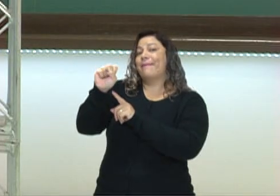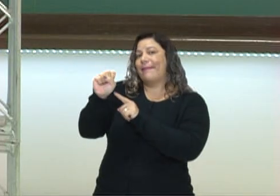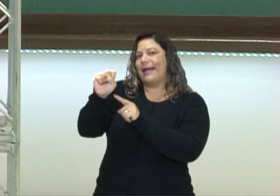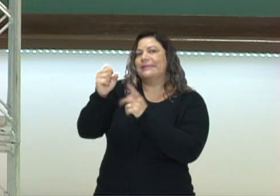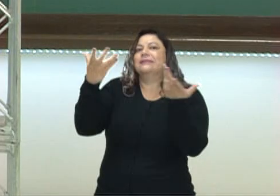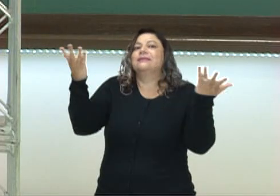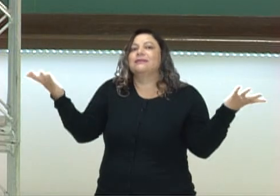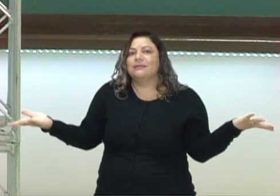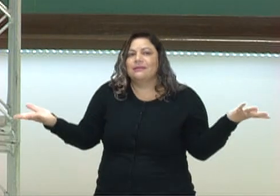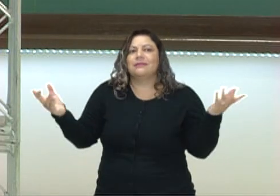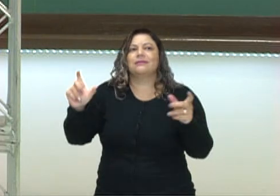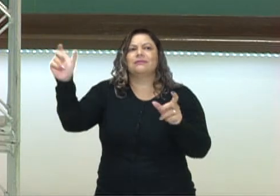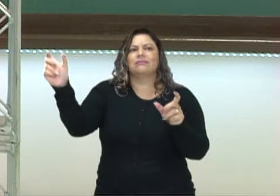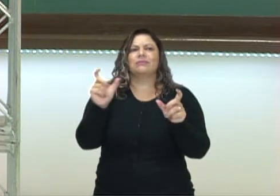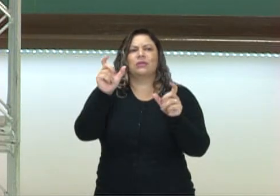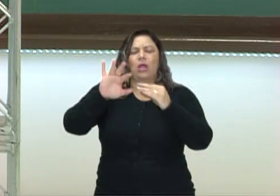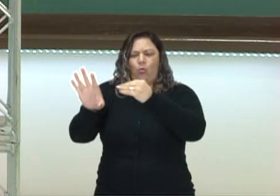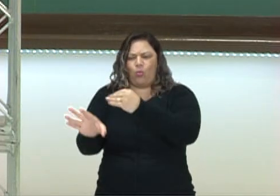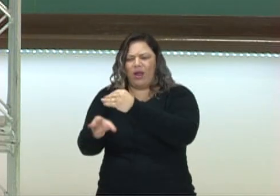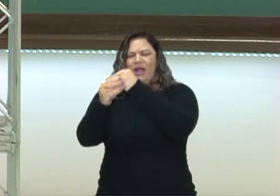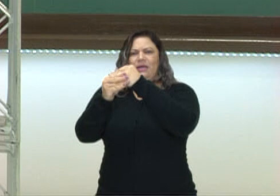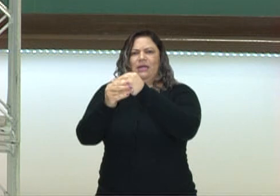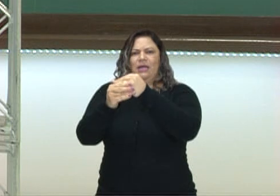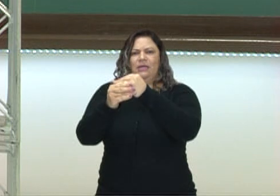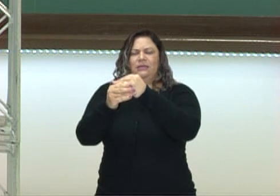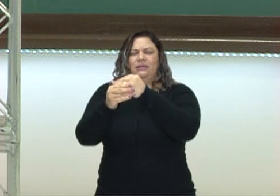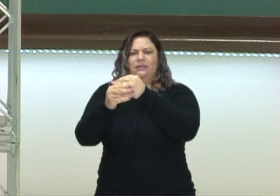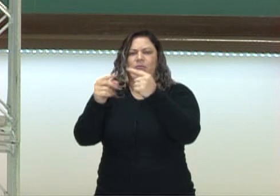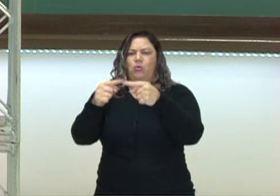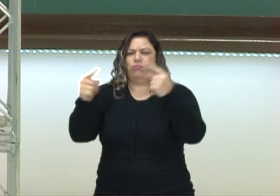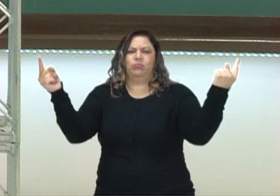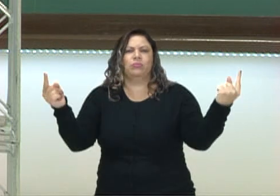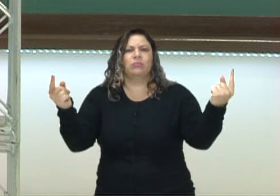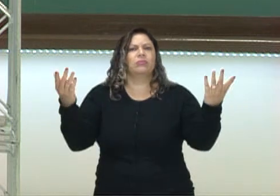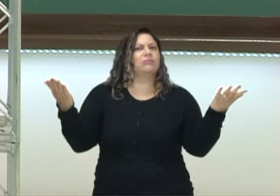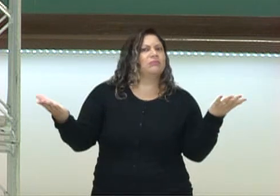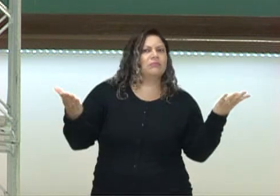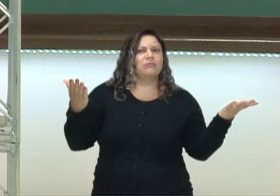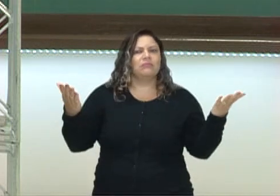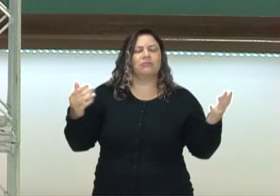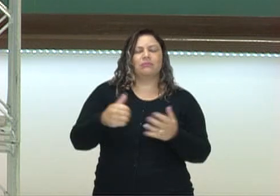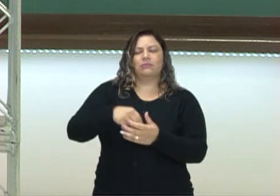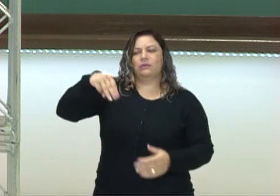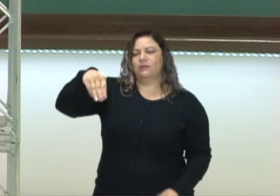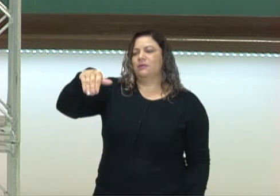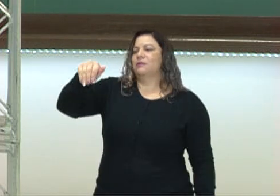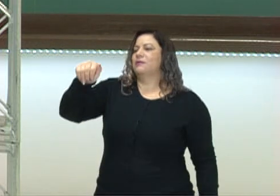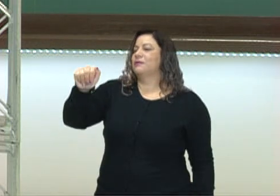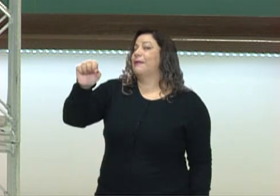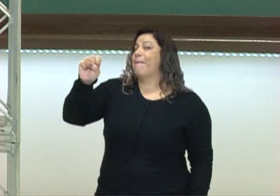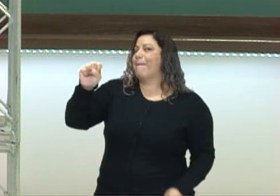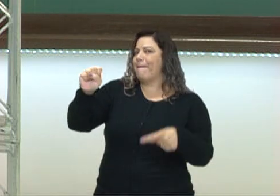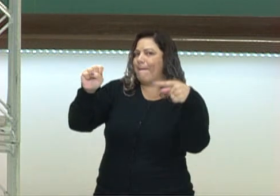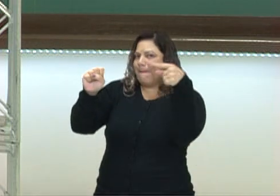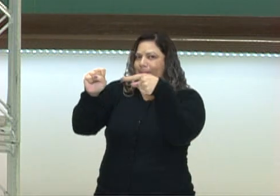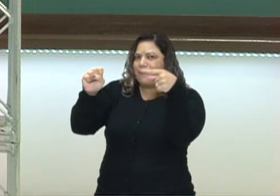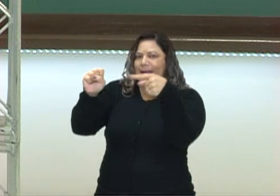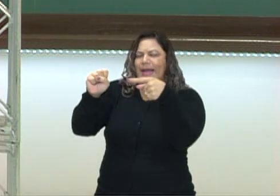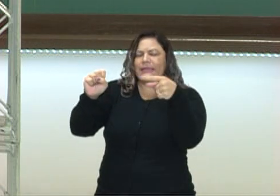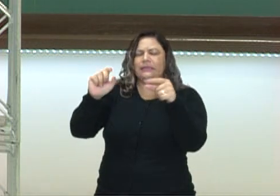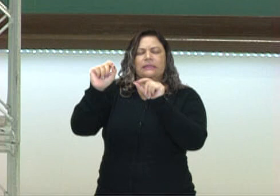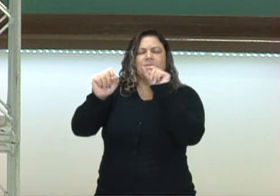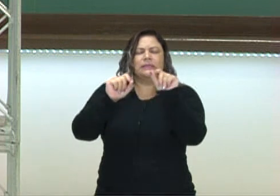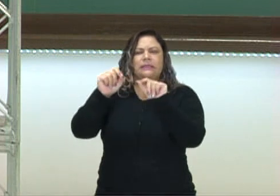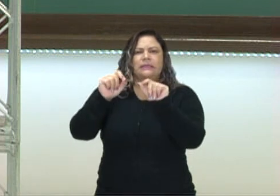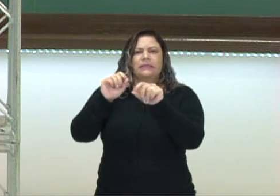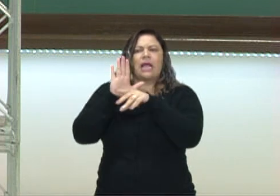Então releia o trecho e verifique, antes da palavra mas, da conjunção mas, e essa conjunção, ela ajuda a